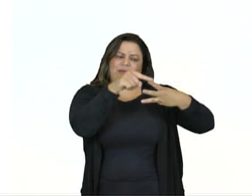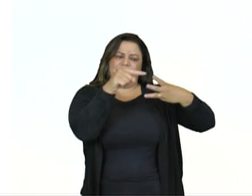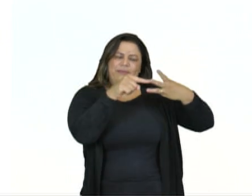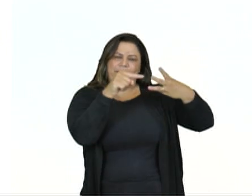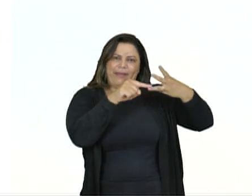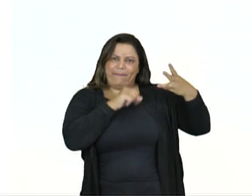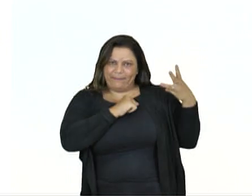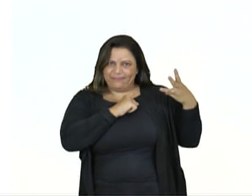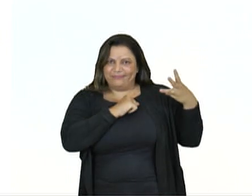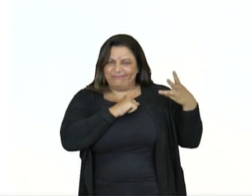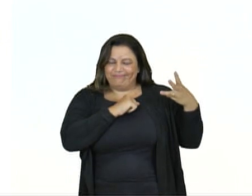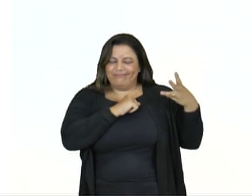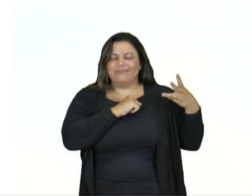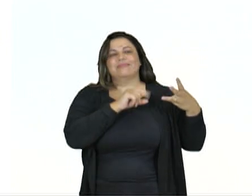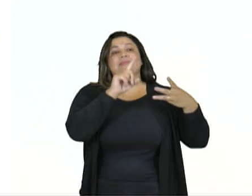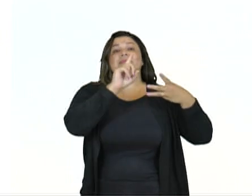tipos.